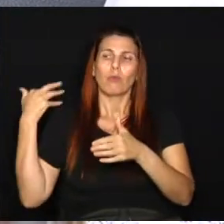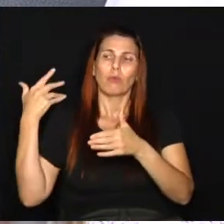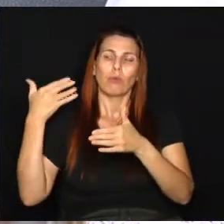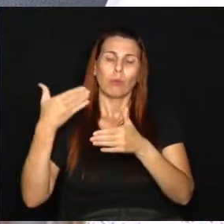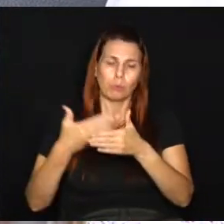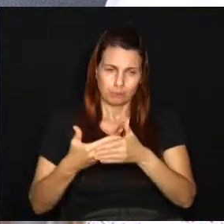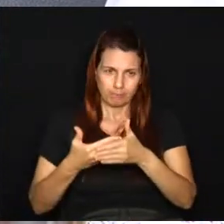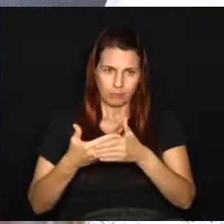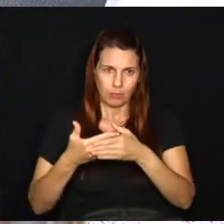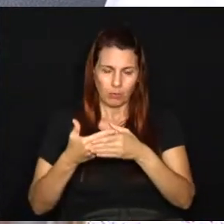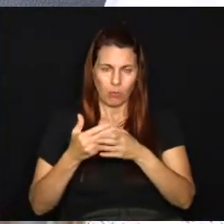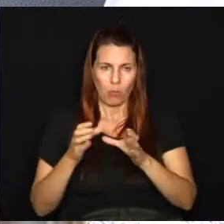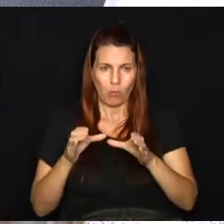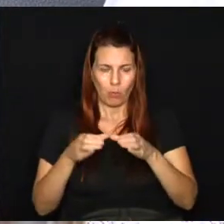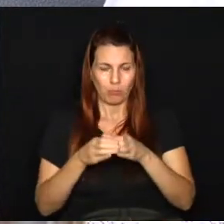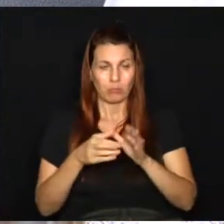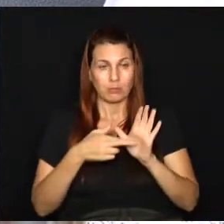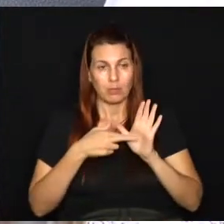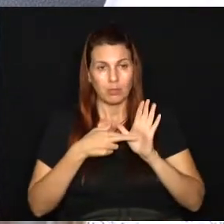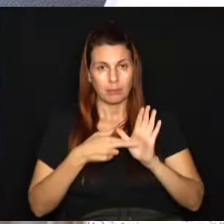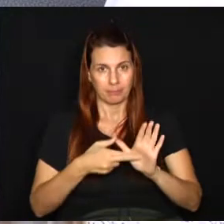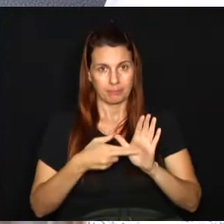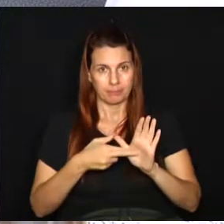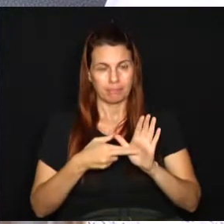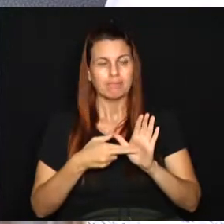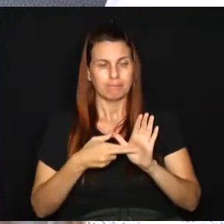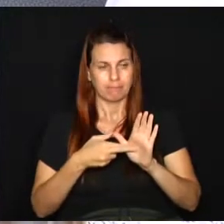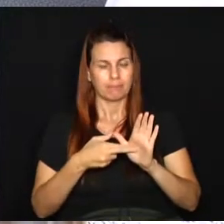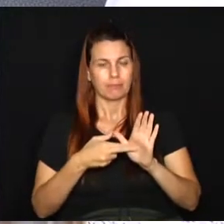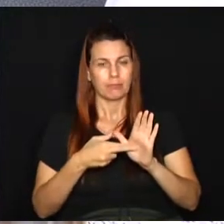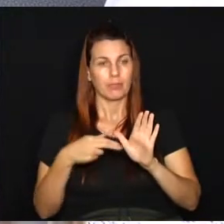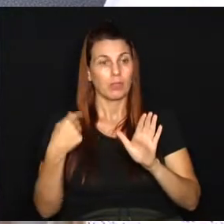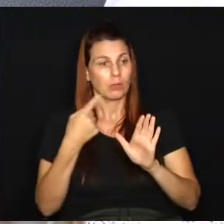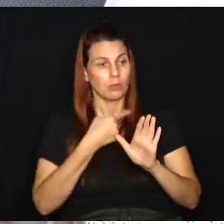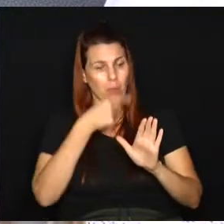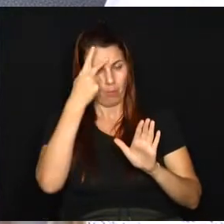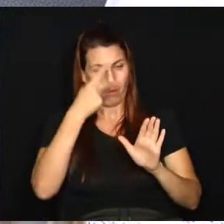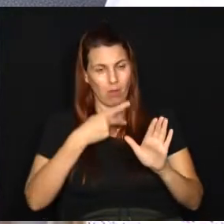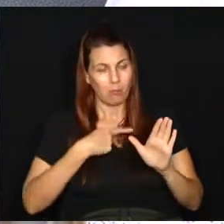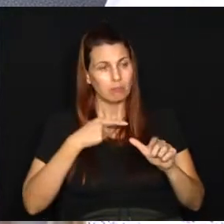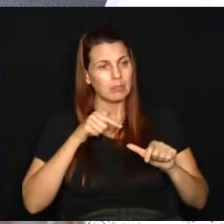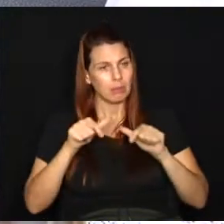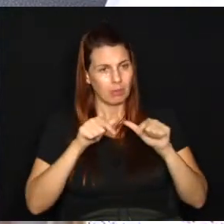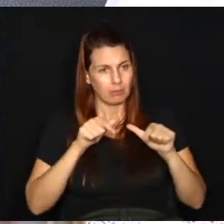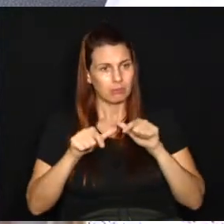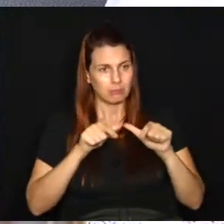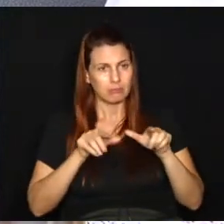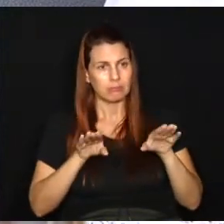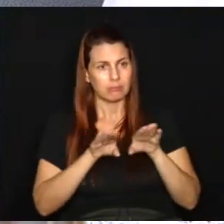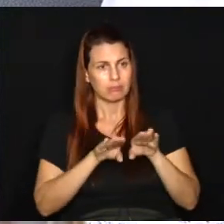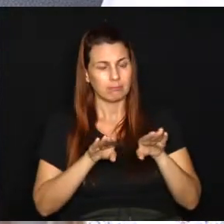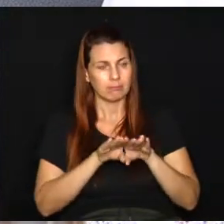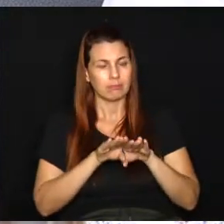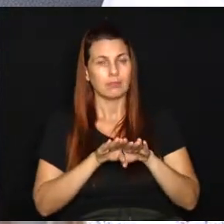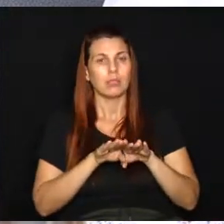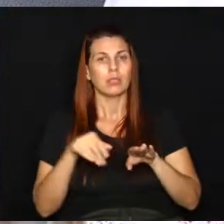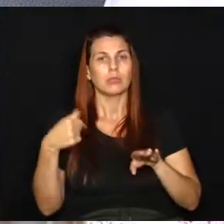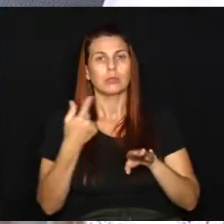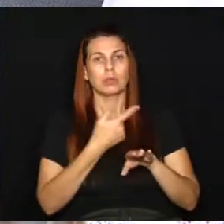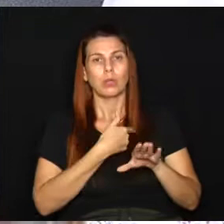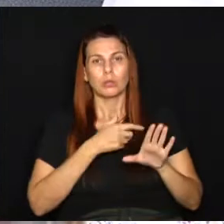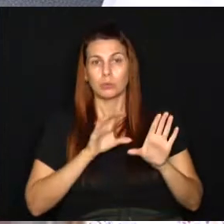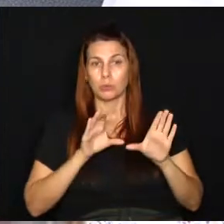grupo, né, nos fazendo ser representada e nos representando como trabalhadoras que somos. Fazemos parte de um